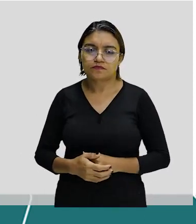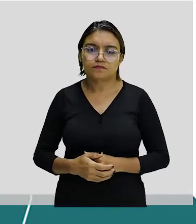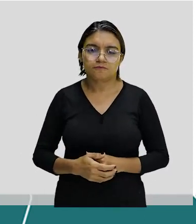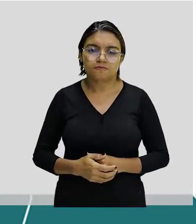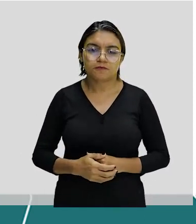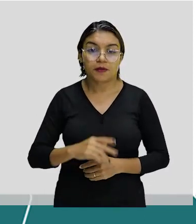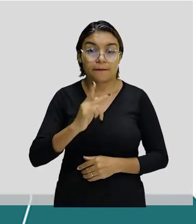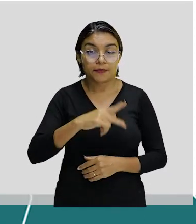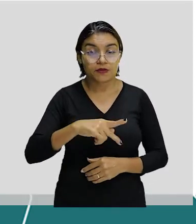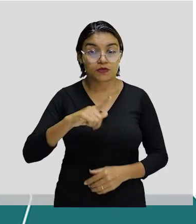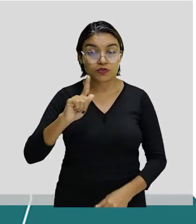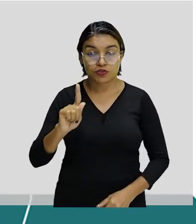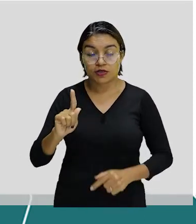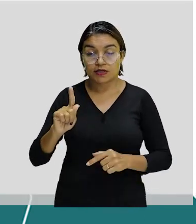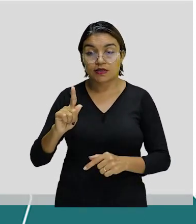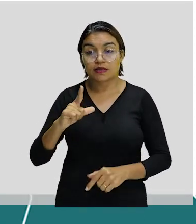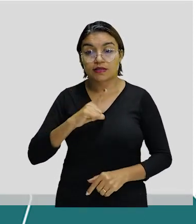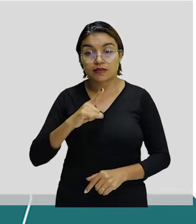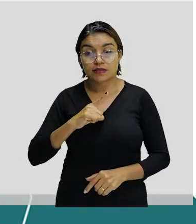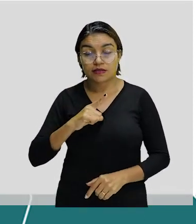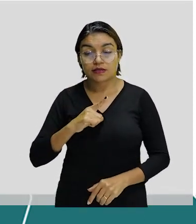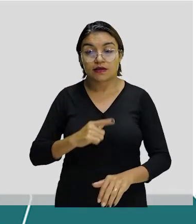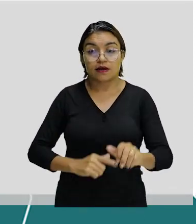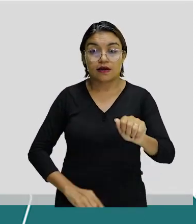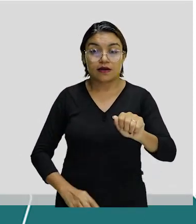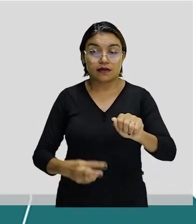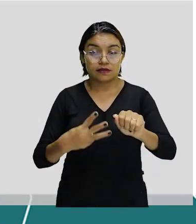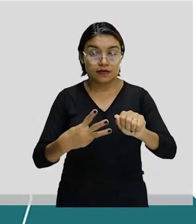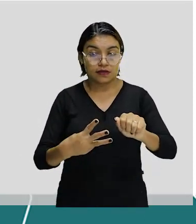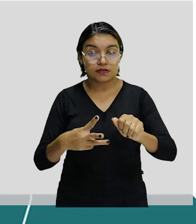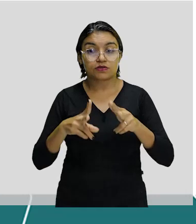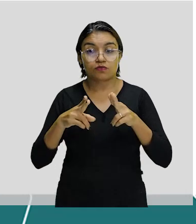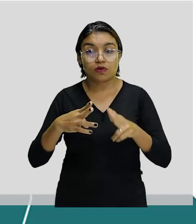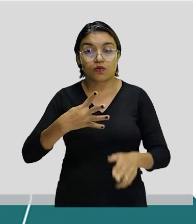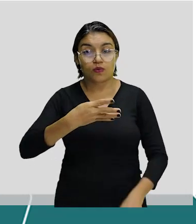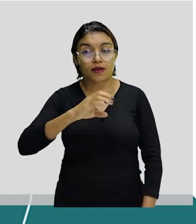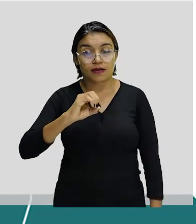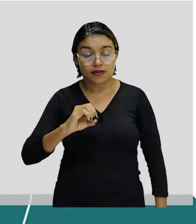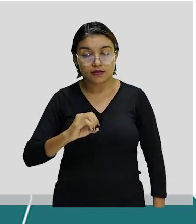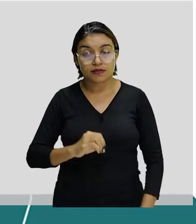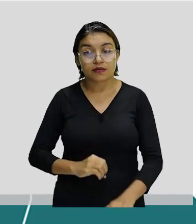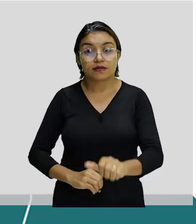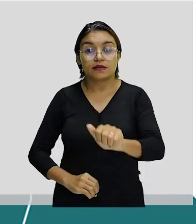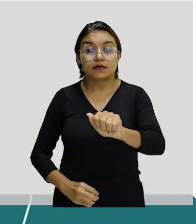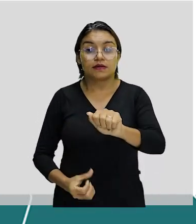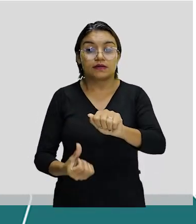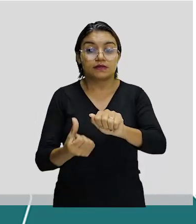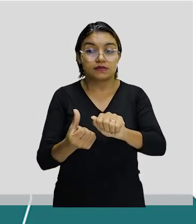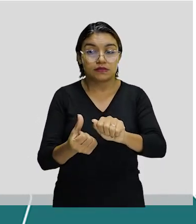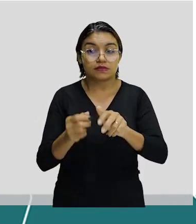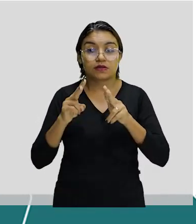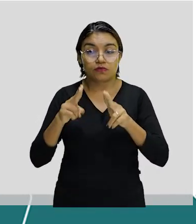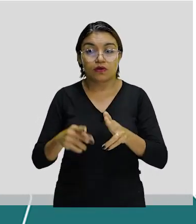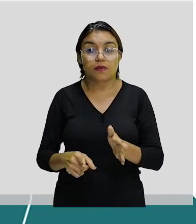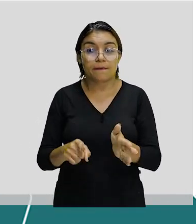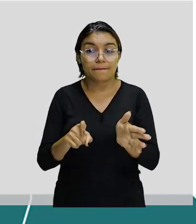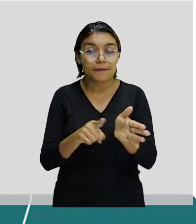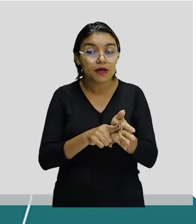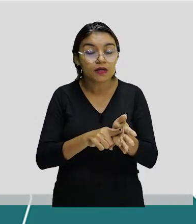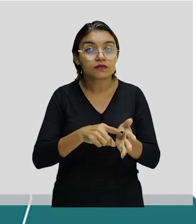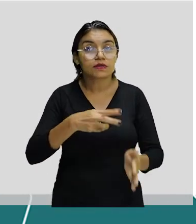Numa PG, tem-se o terceiro termo igual a 40, o sexto termo igual a